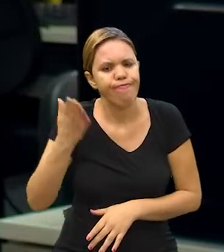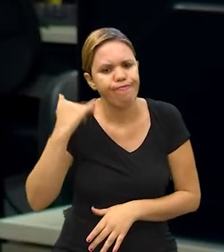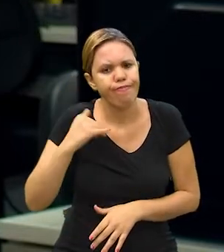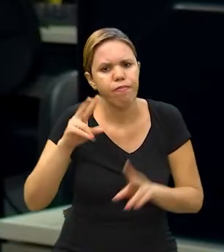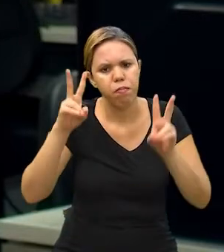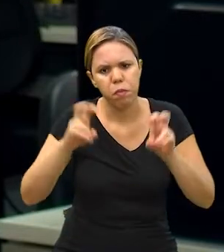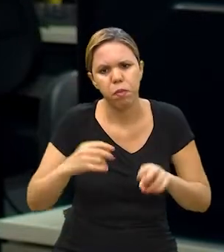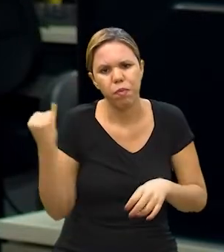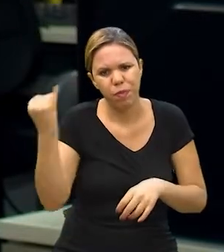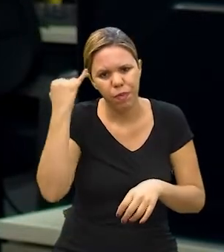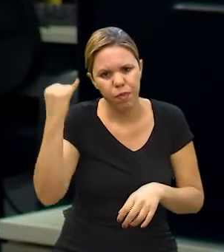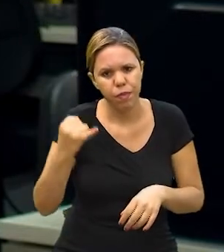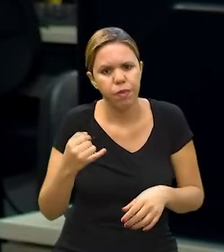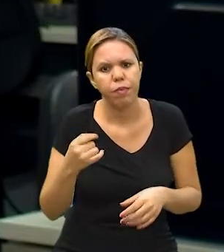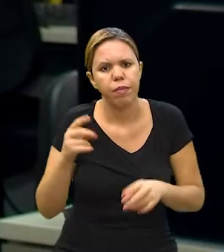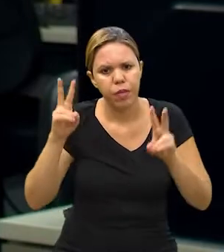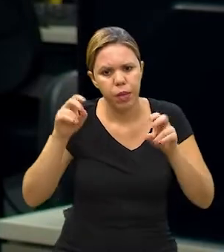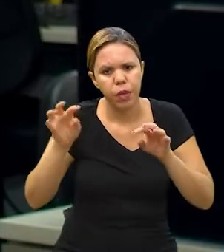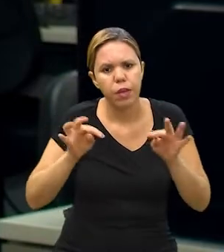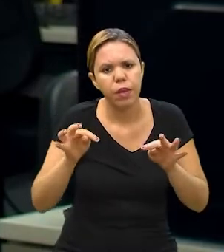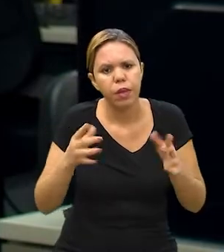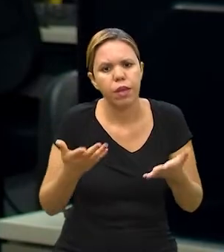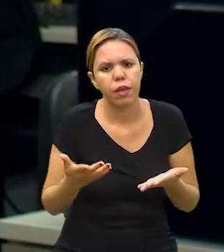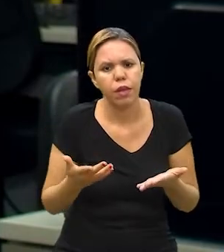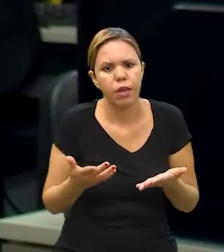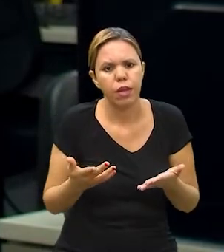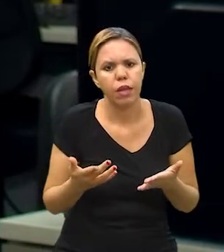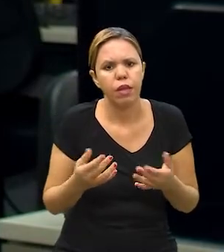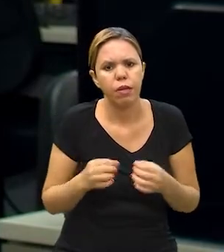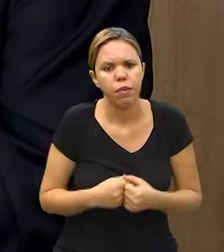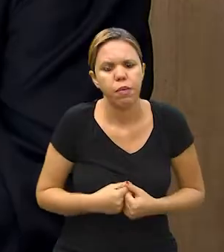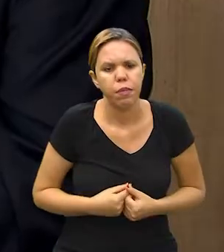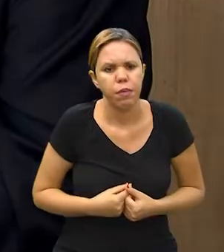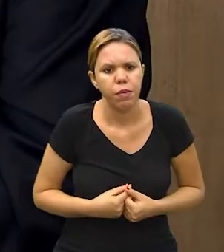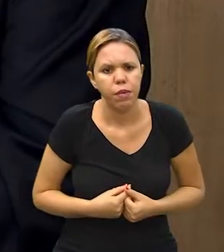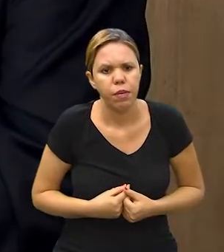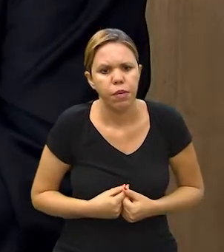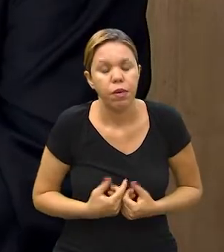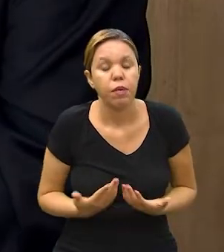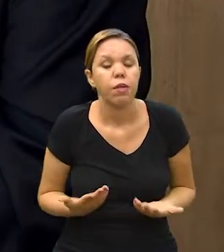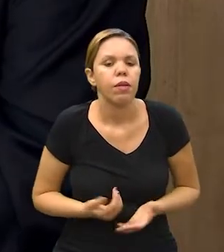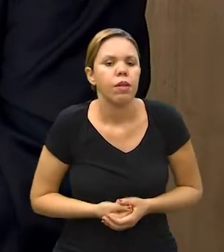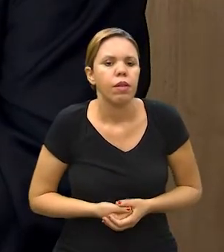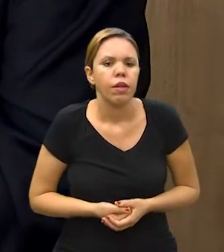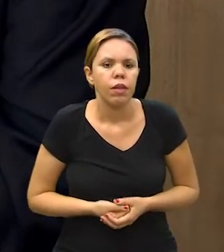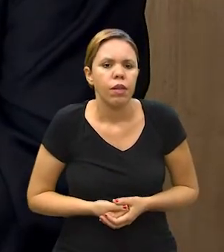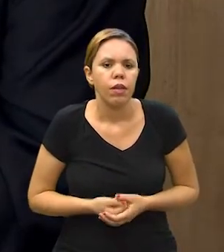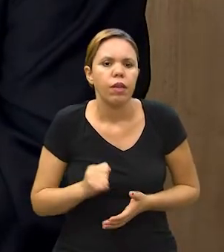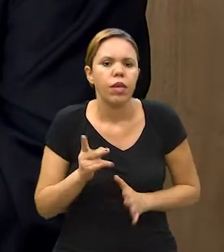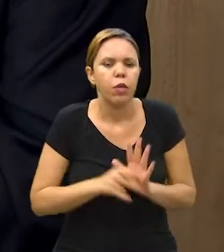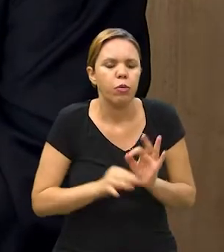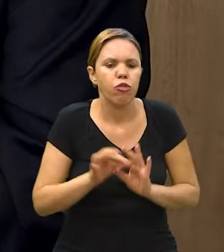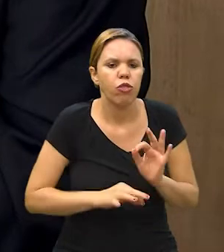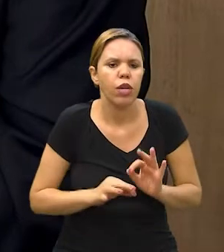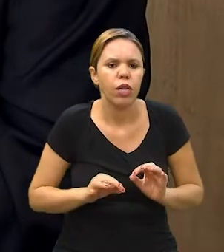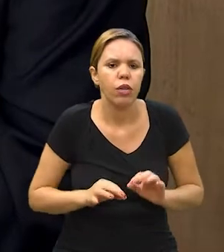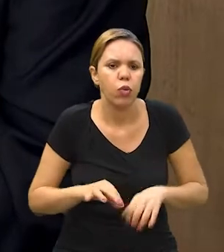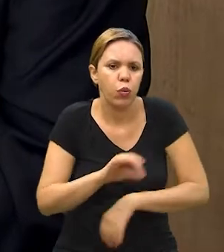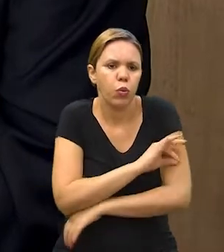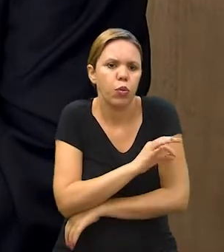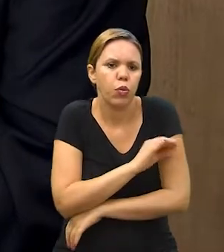um tema muito precioso para ser tratado com leniência, com deixa disso. Agora, na ocasião em que esse projeto do